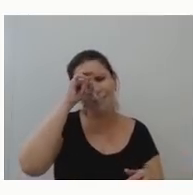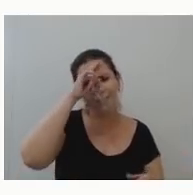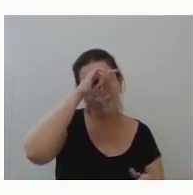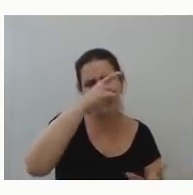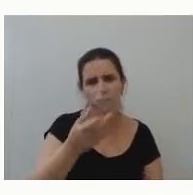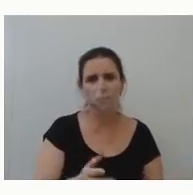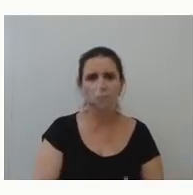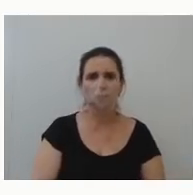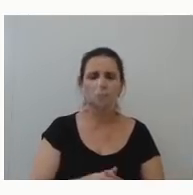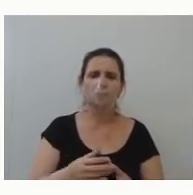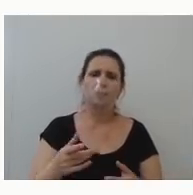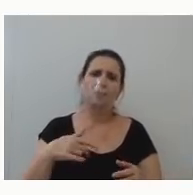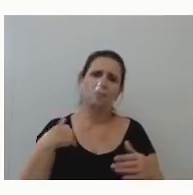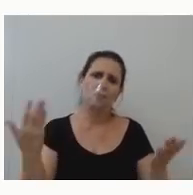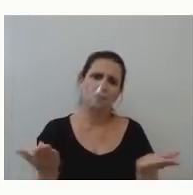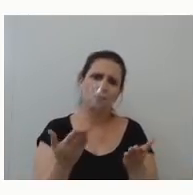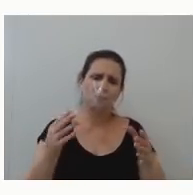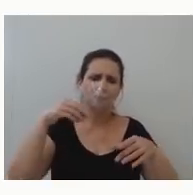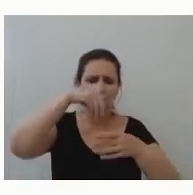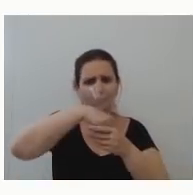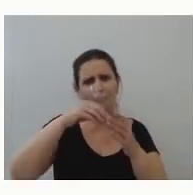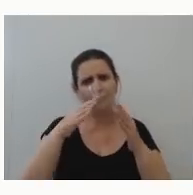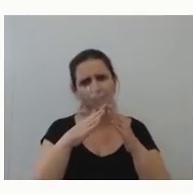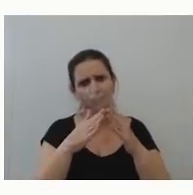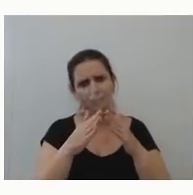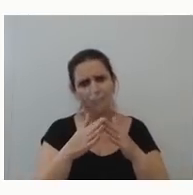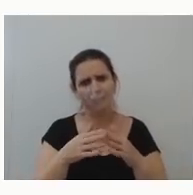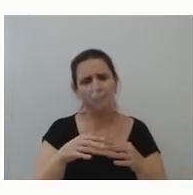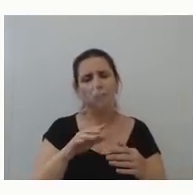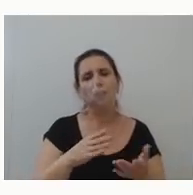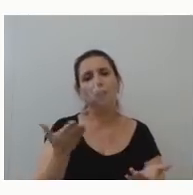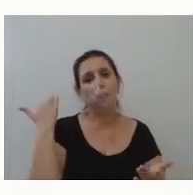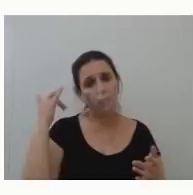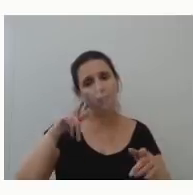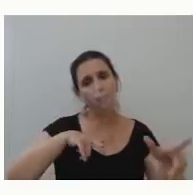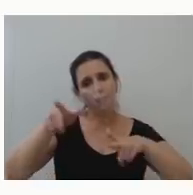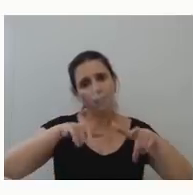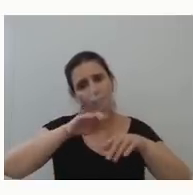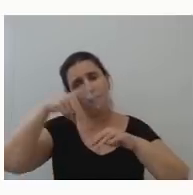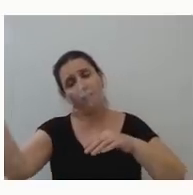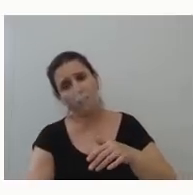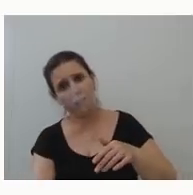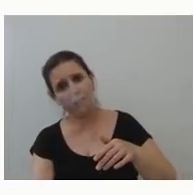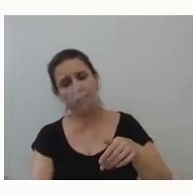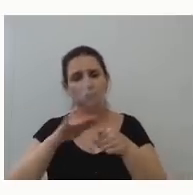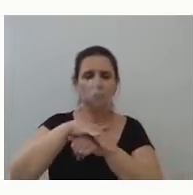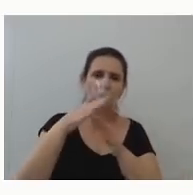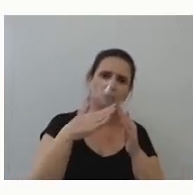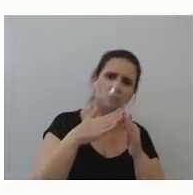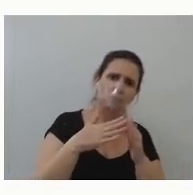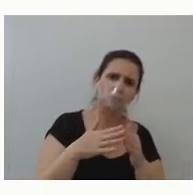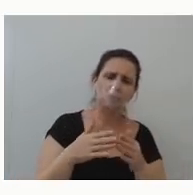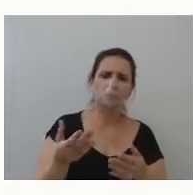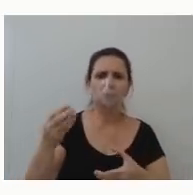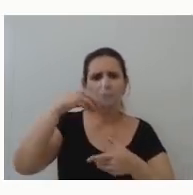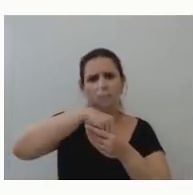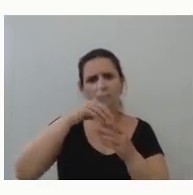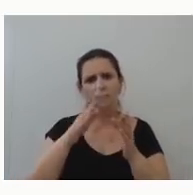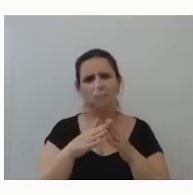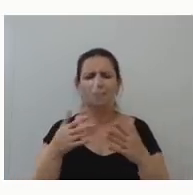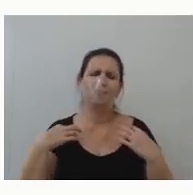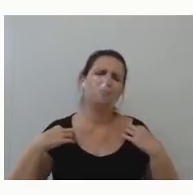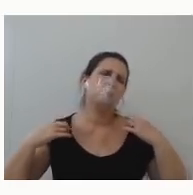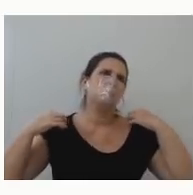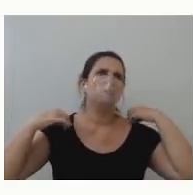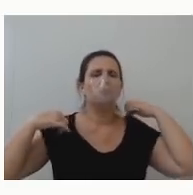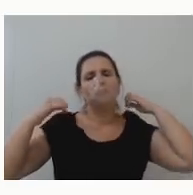a gente passa a maior parte de nossa vida dentro de casa, que antes era o inverso. Muitas vezes a gente não tem a menor preocupação com as